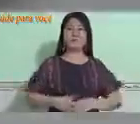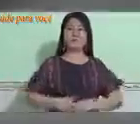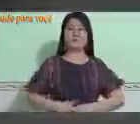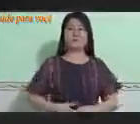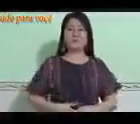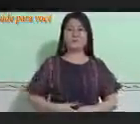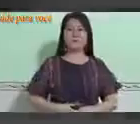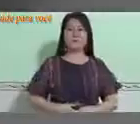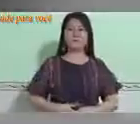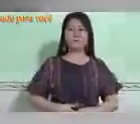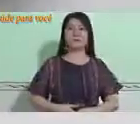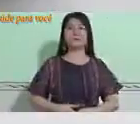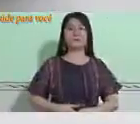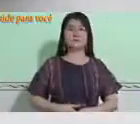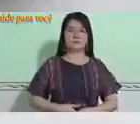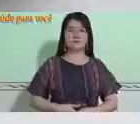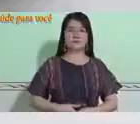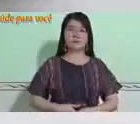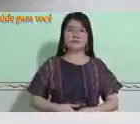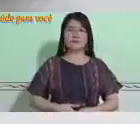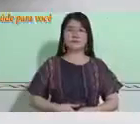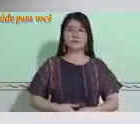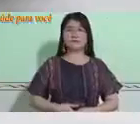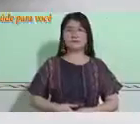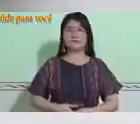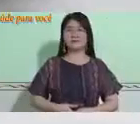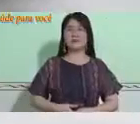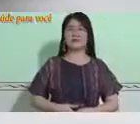Veja quais são as principais causas da enxaqueca.